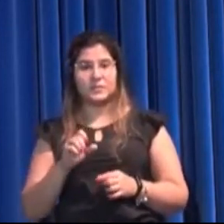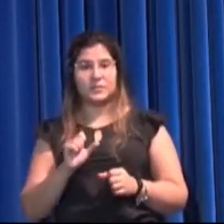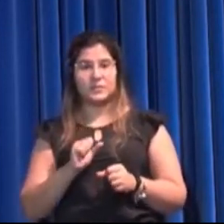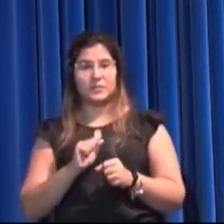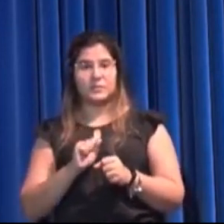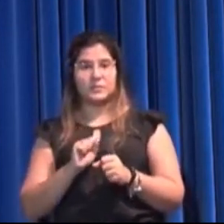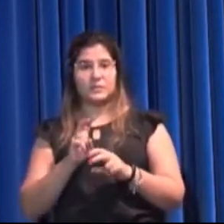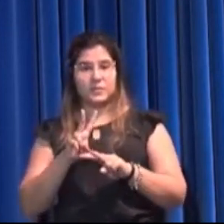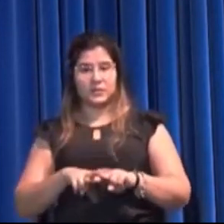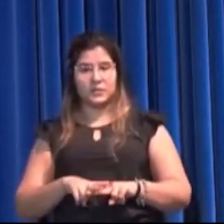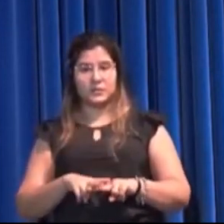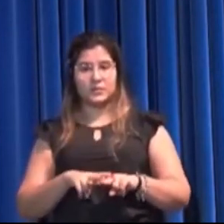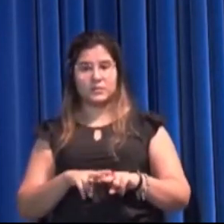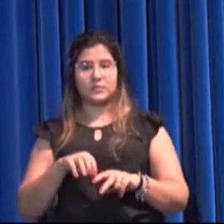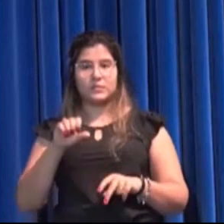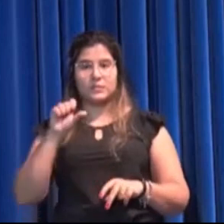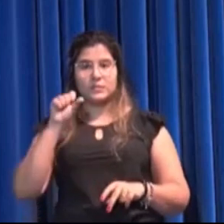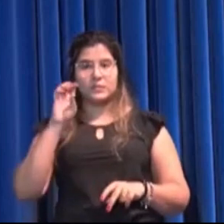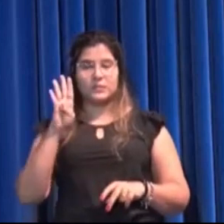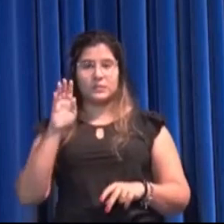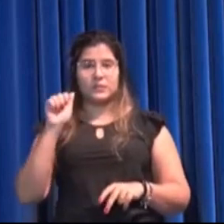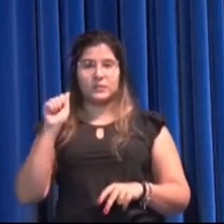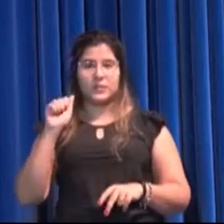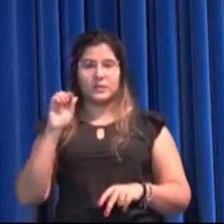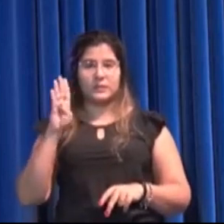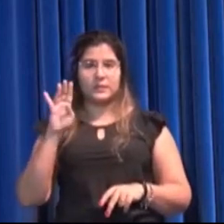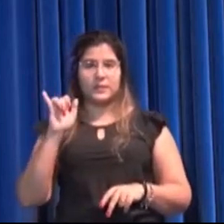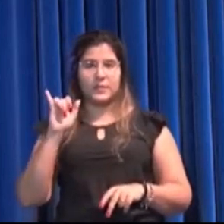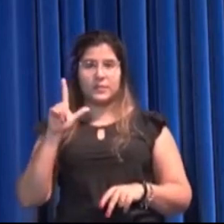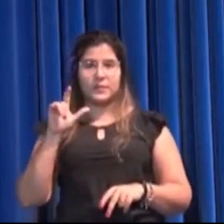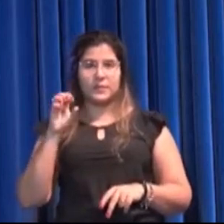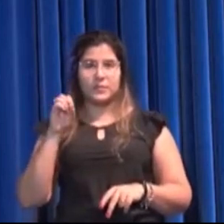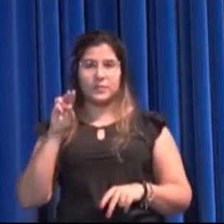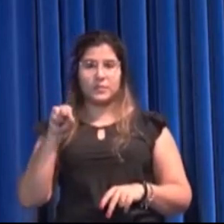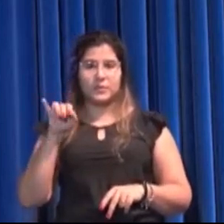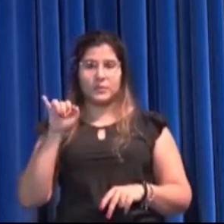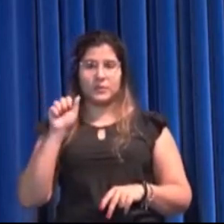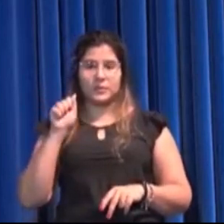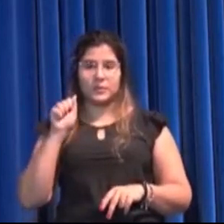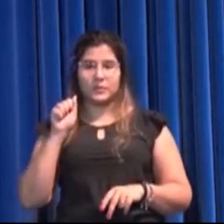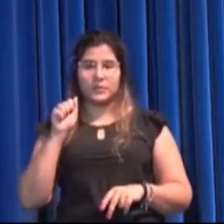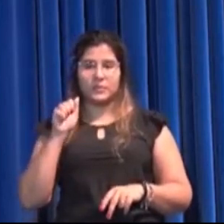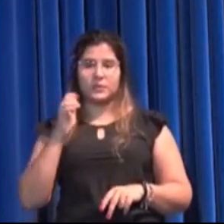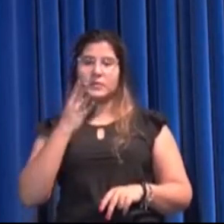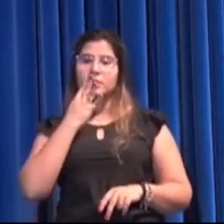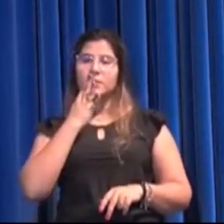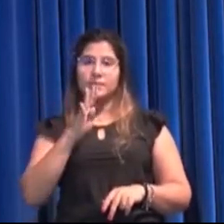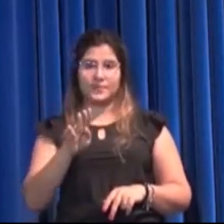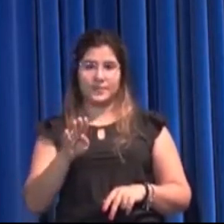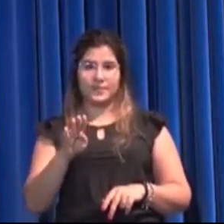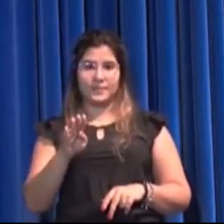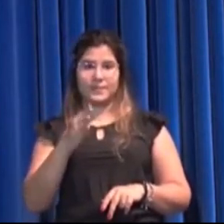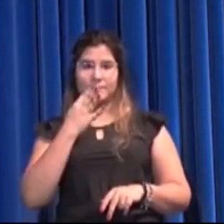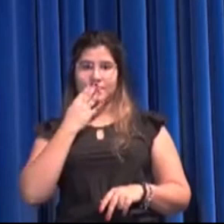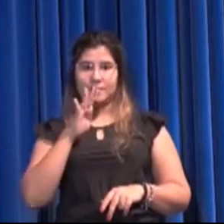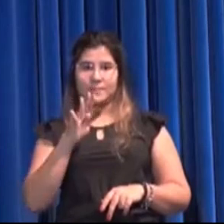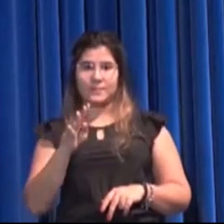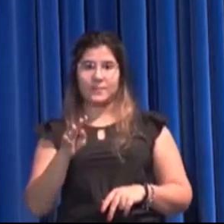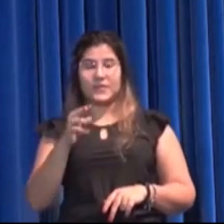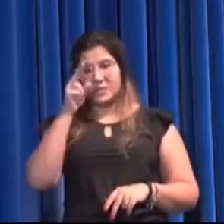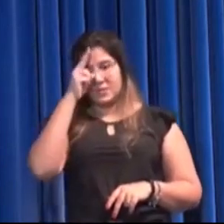Babilônia, em Jeremias 29, de 10 a 14, você vê que a história do povo